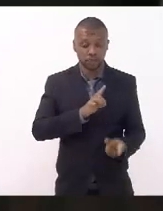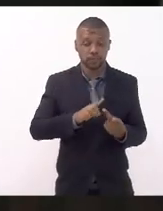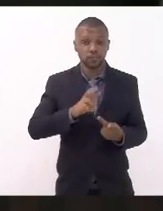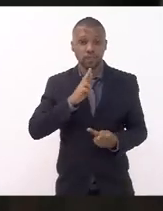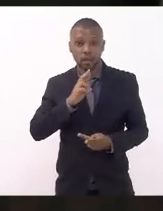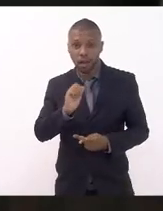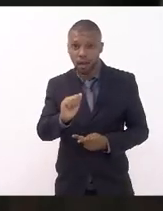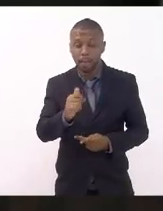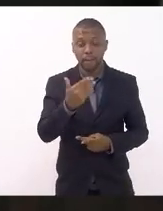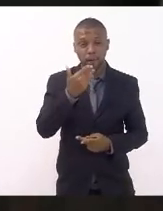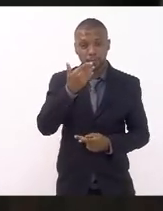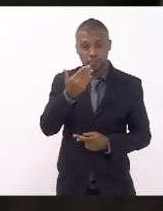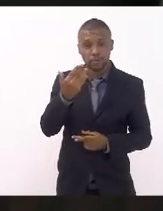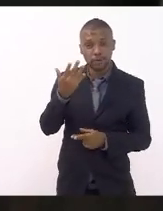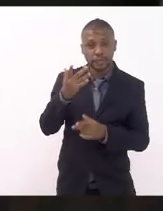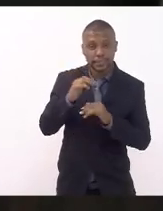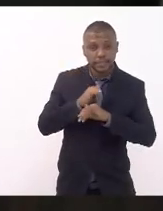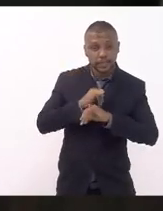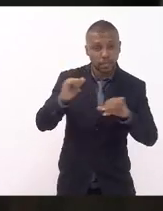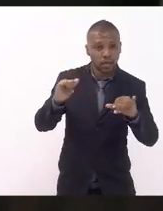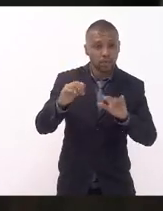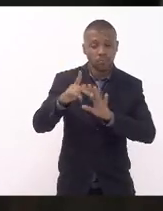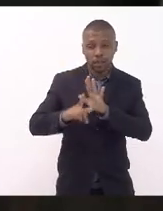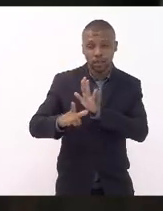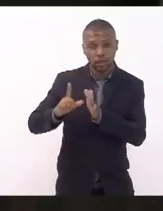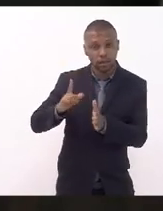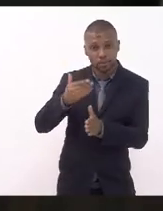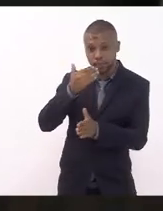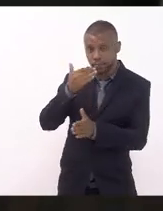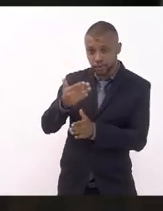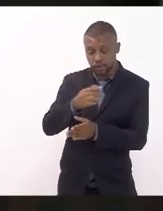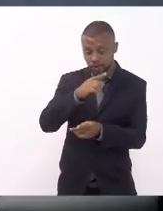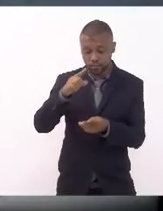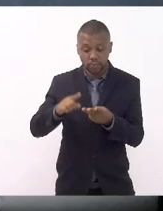voto no projeto anterior que me pediram. Em seguida, deputado Luiz.